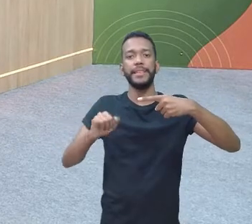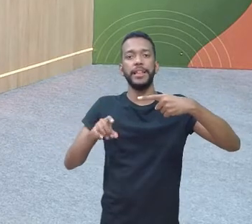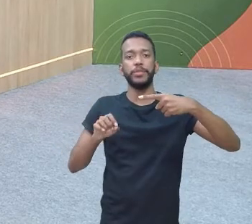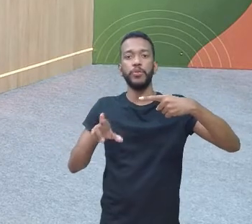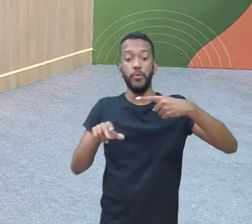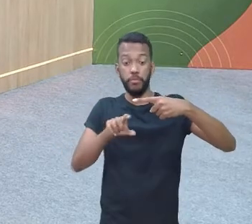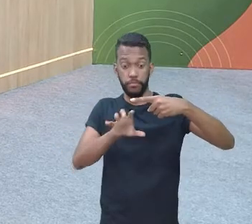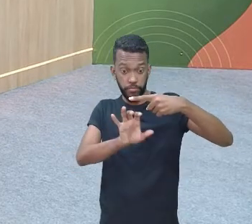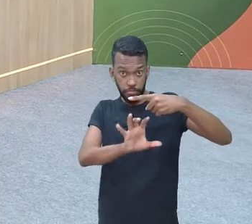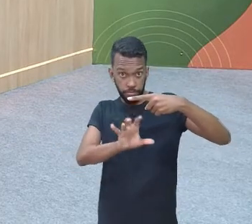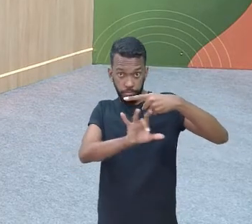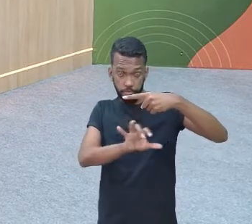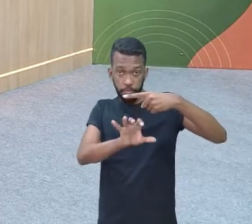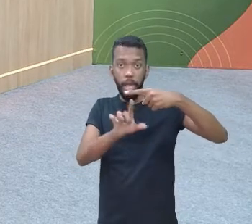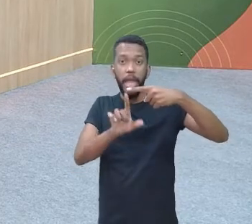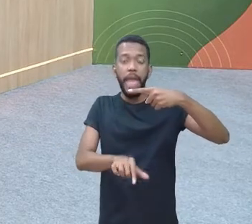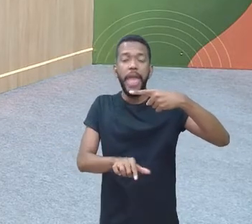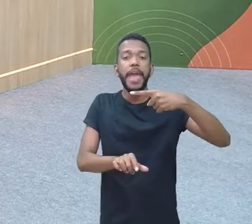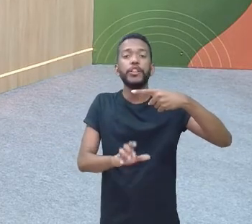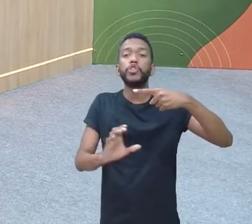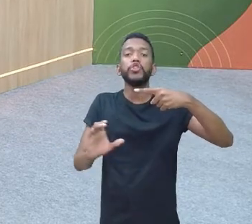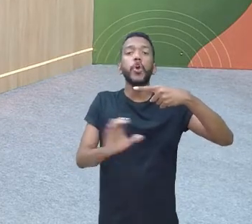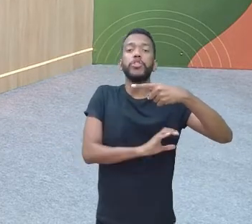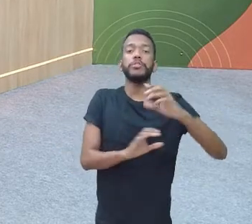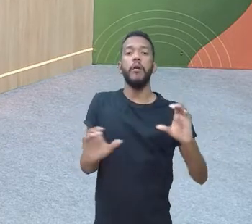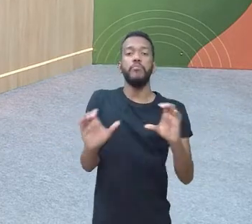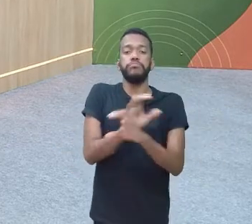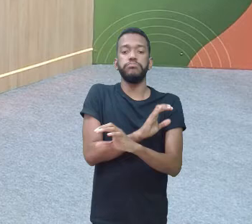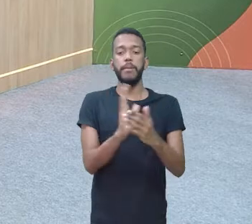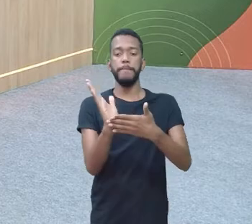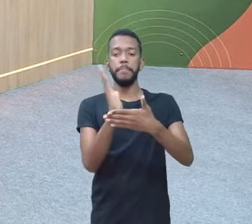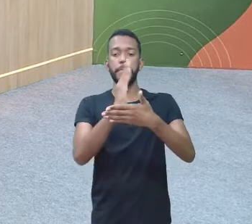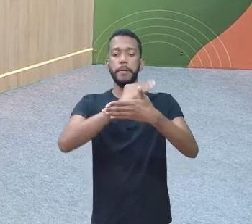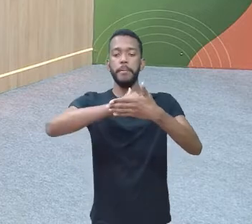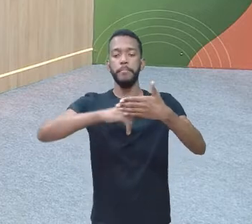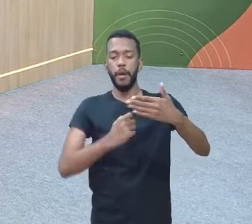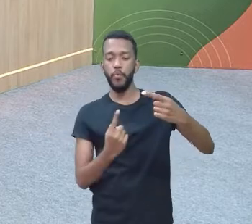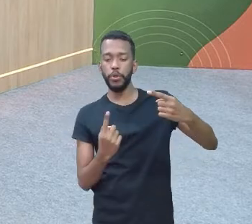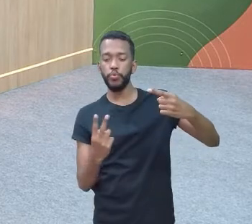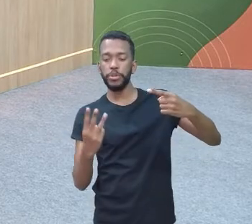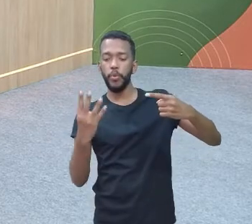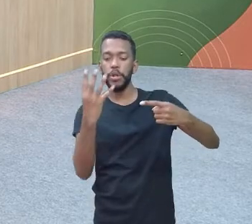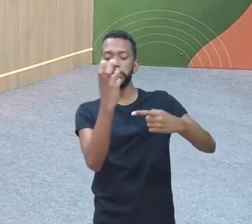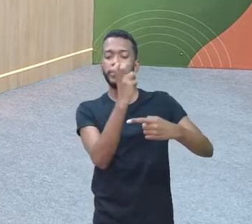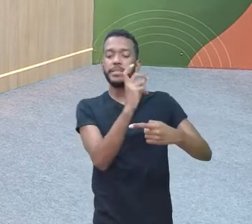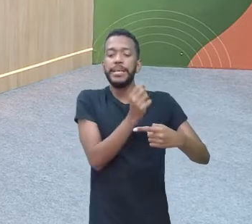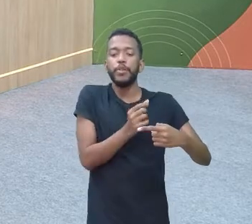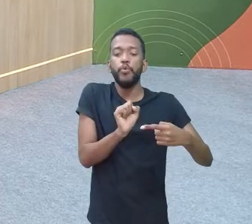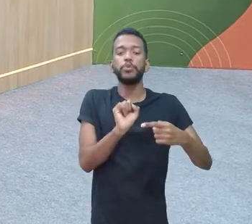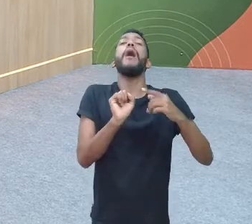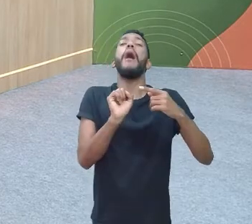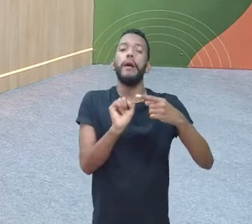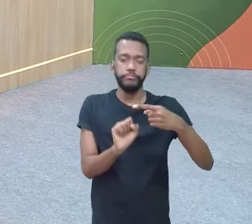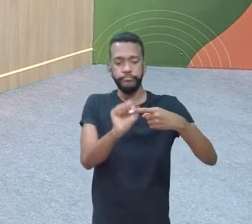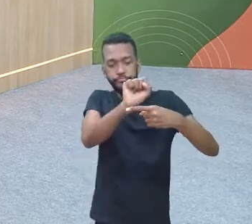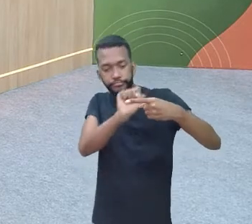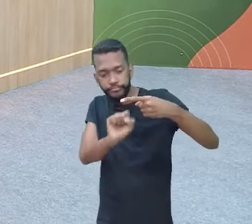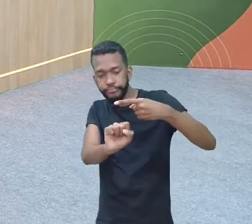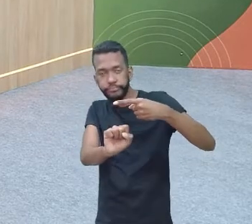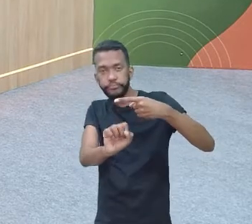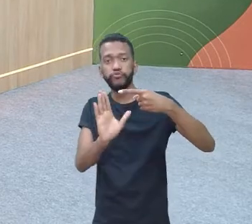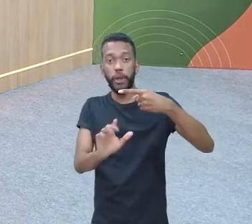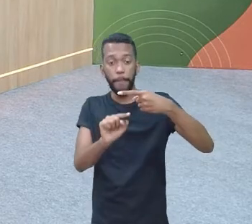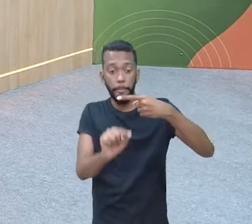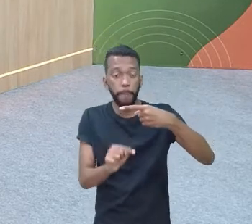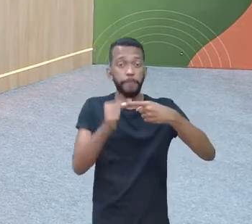a quantidade total de partes que essa pizza foi dividida. E aí, a parte de cima, que é o